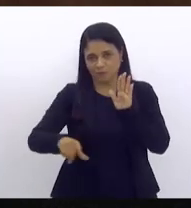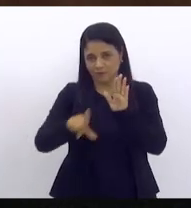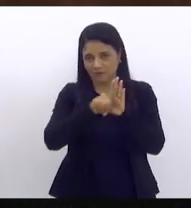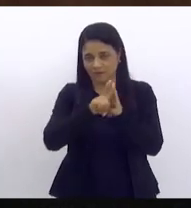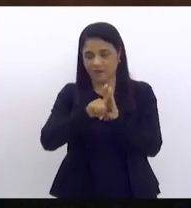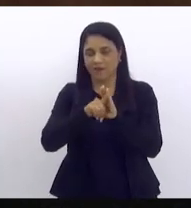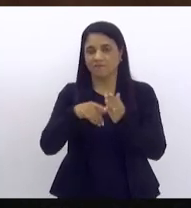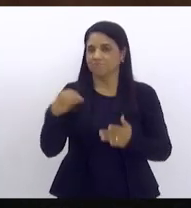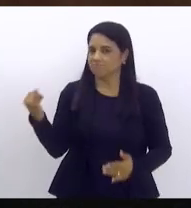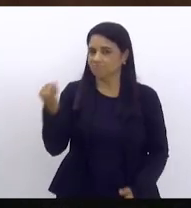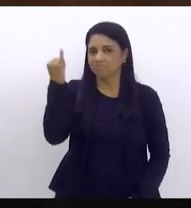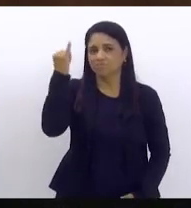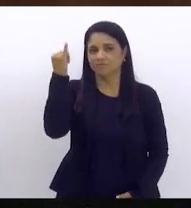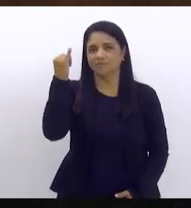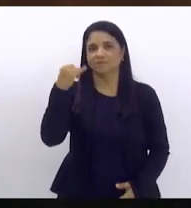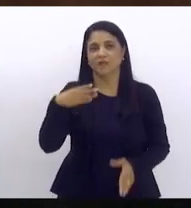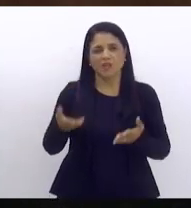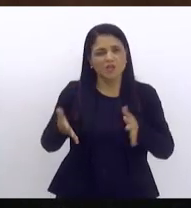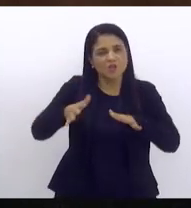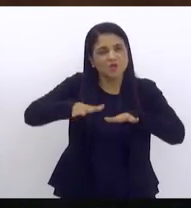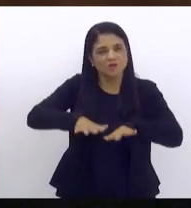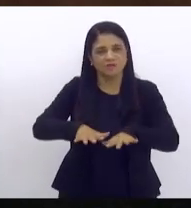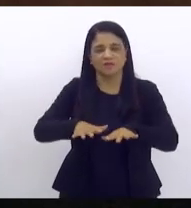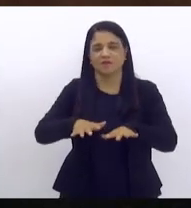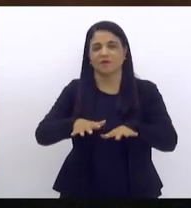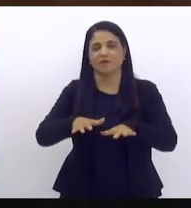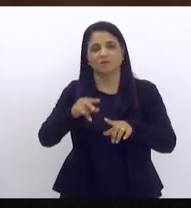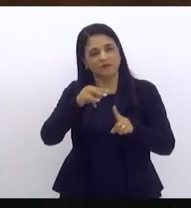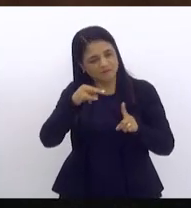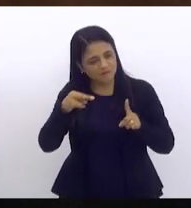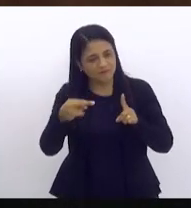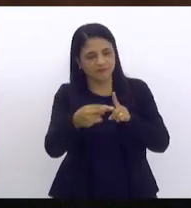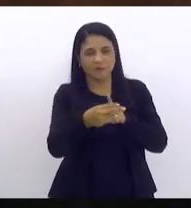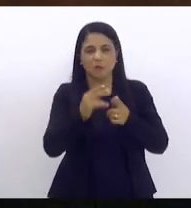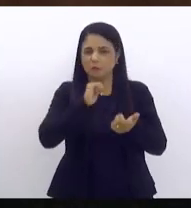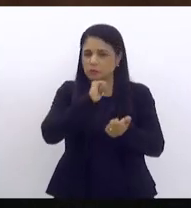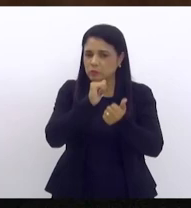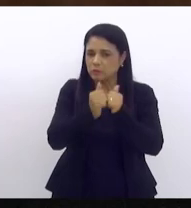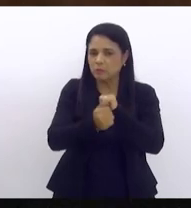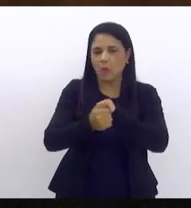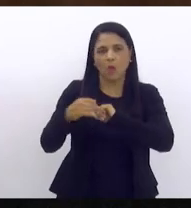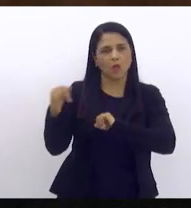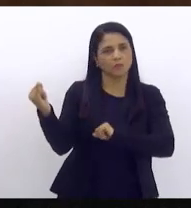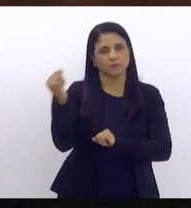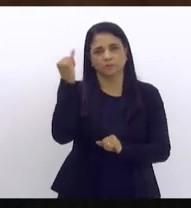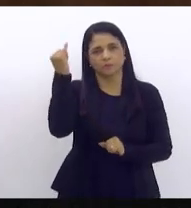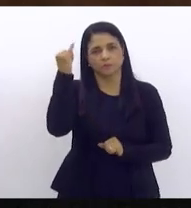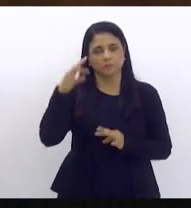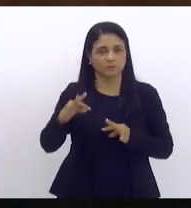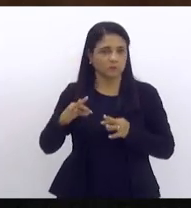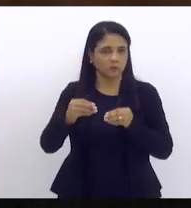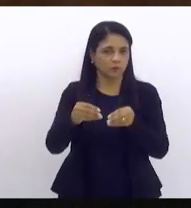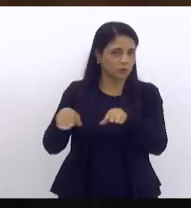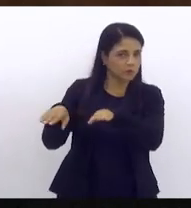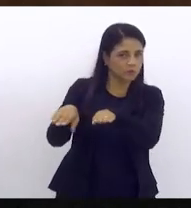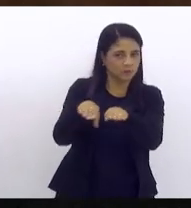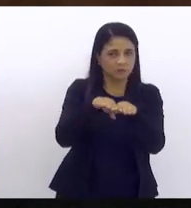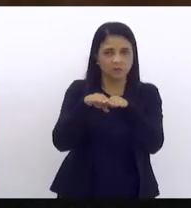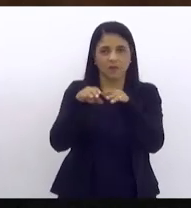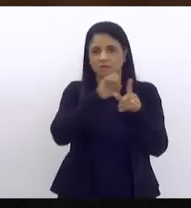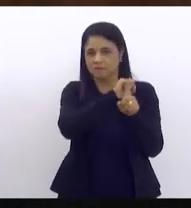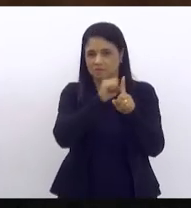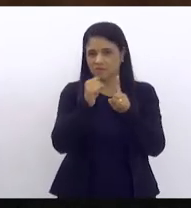vista, em relação à inclusão, tendo em vista a importância do esporte, que é para todos nós, para toda a